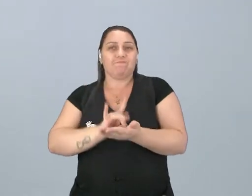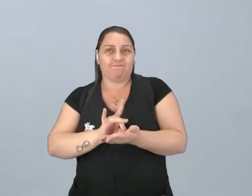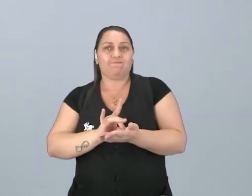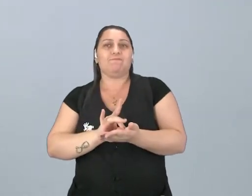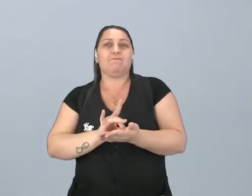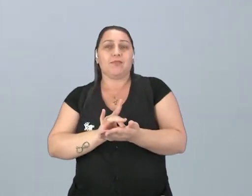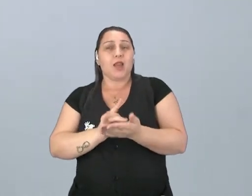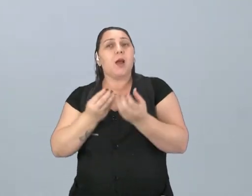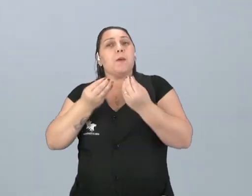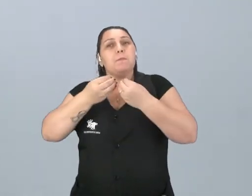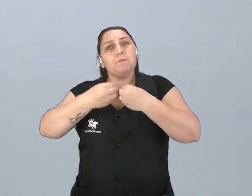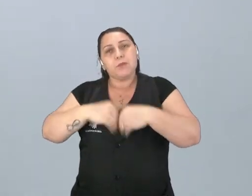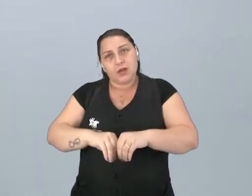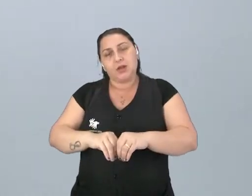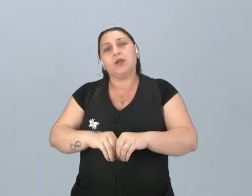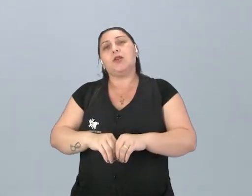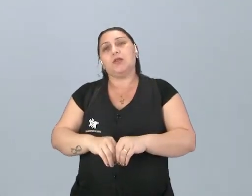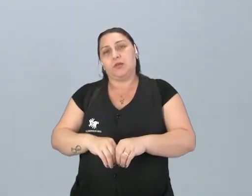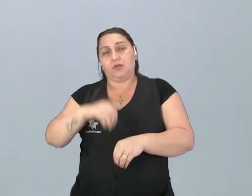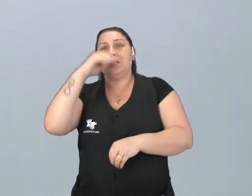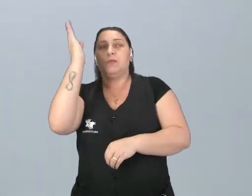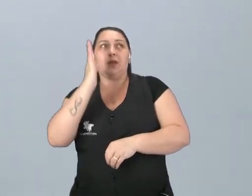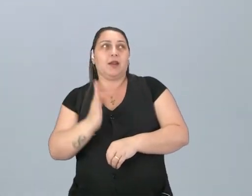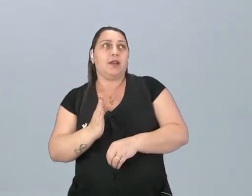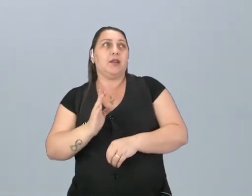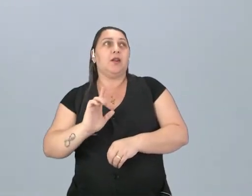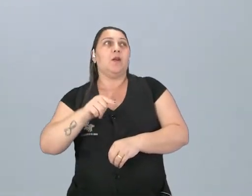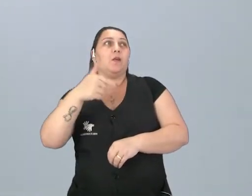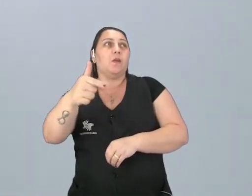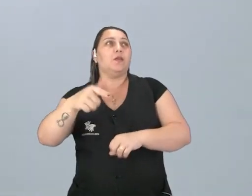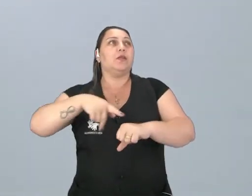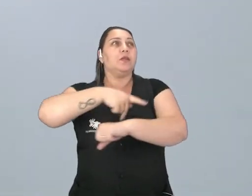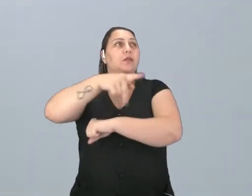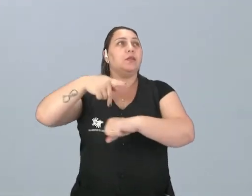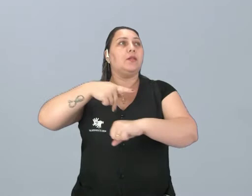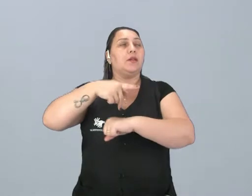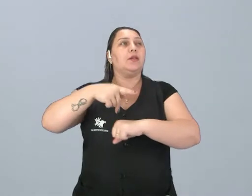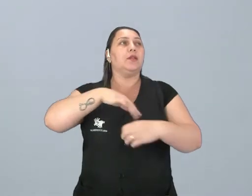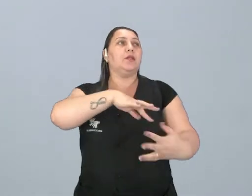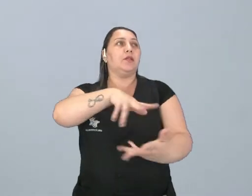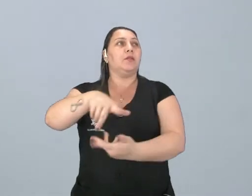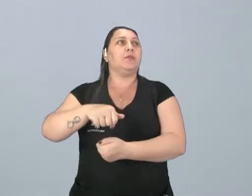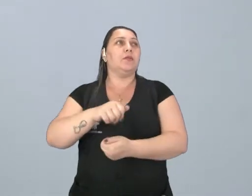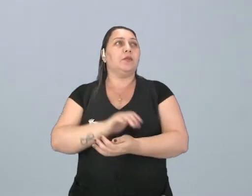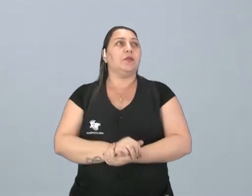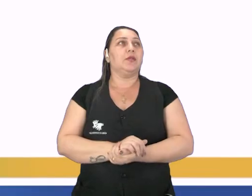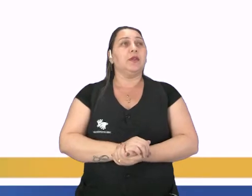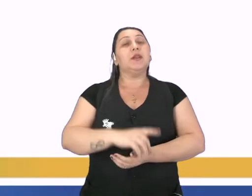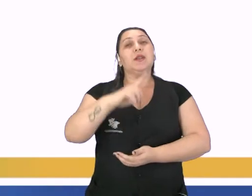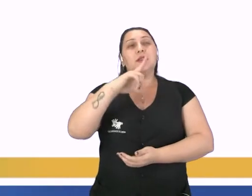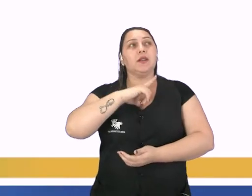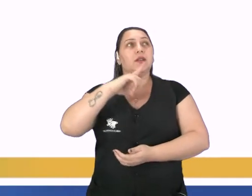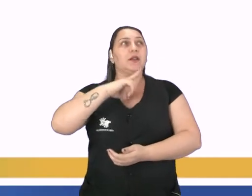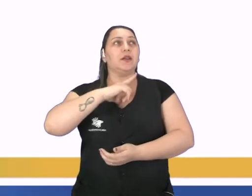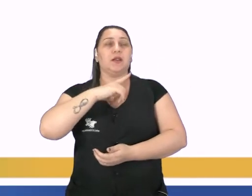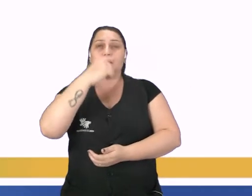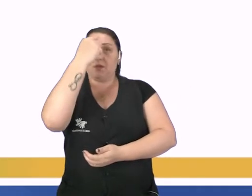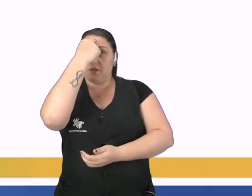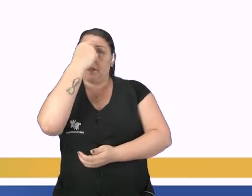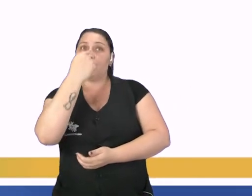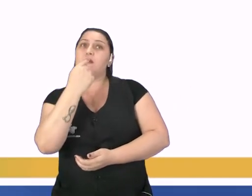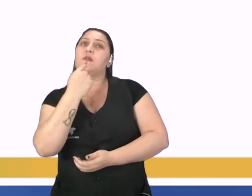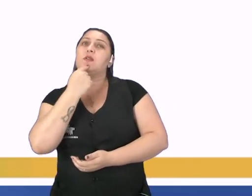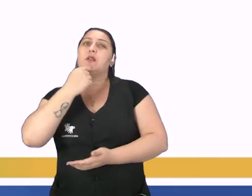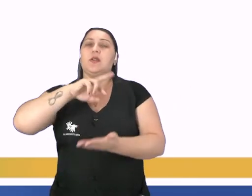isso afetou drasticamente não só o Brasil, como outros países no mundo inteiro. E aí tem uma foto, ó, de dezenas